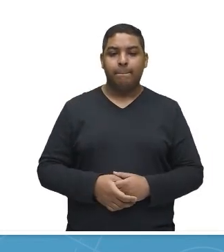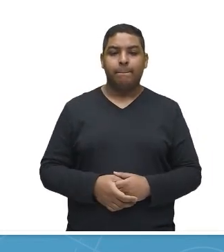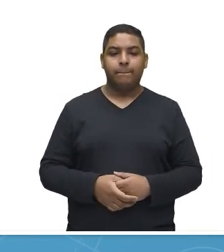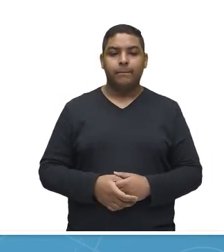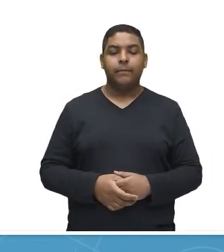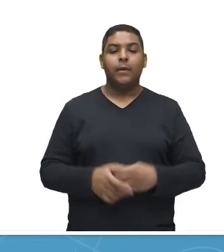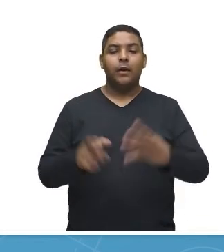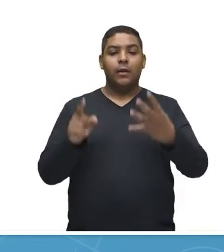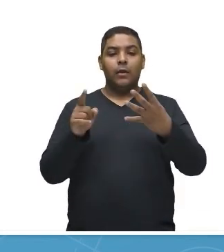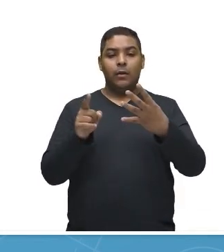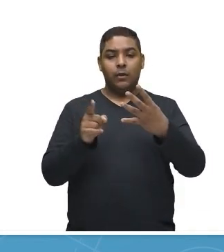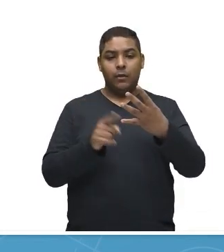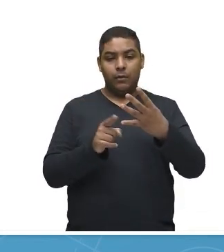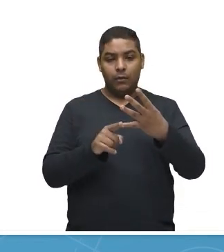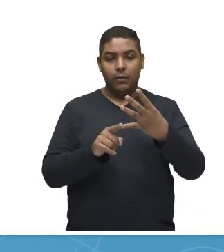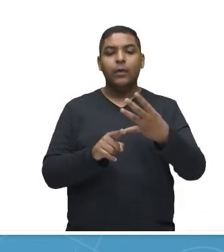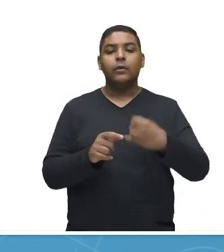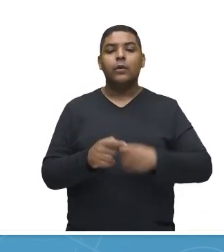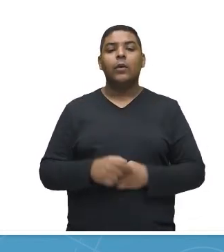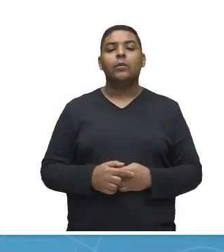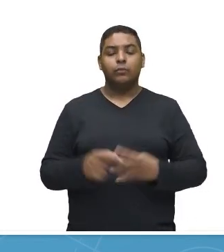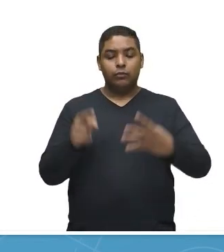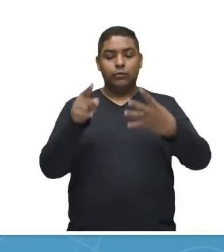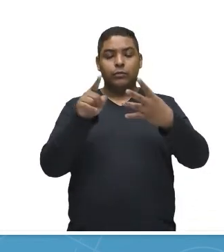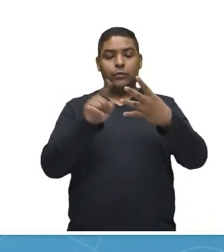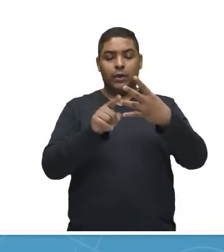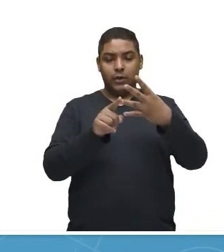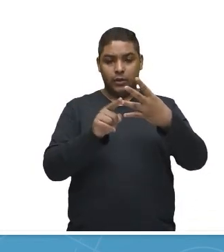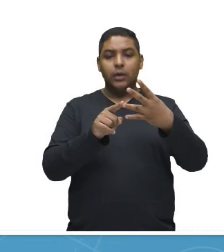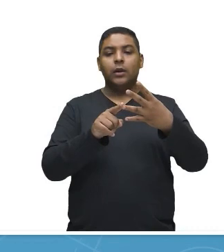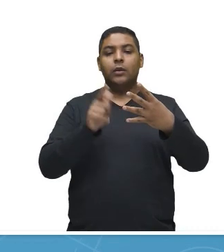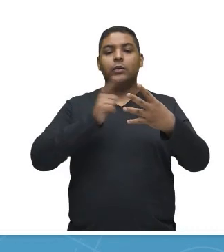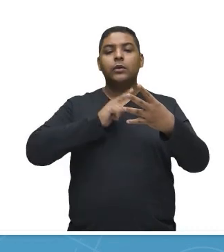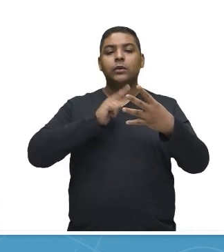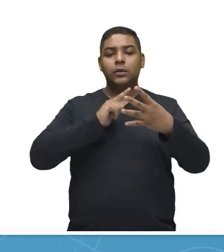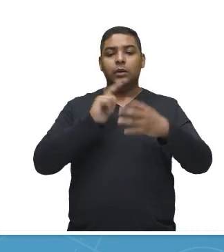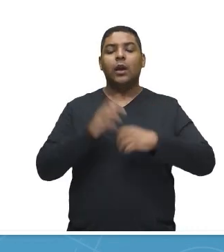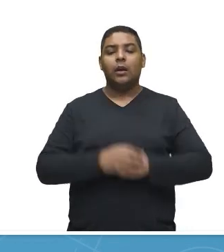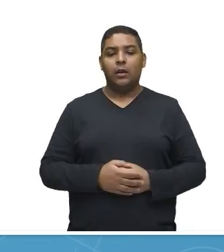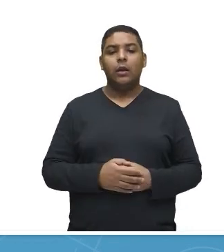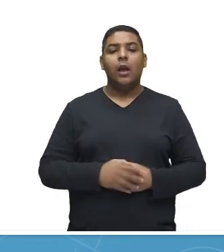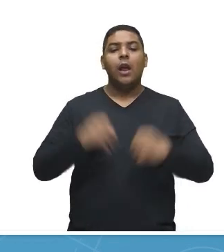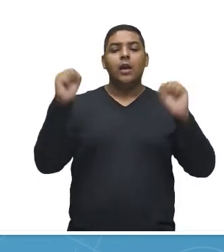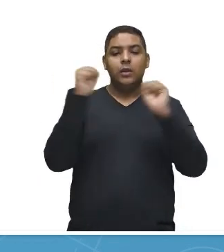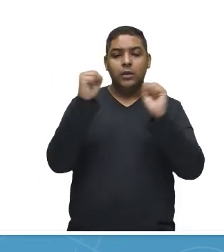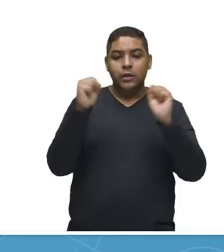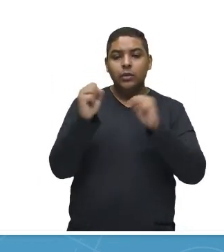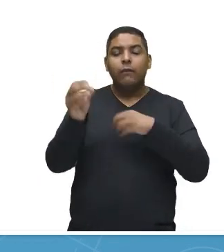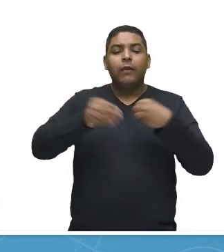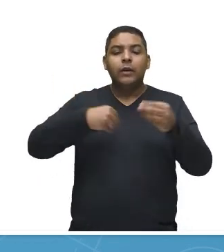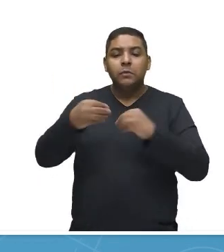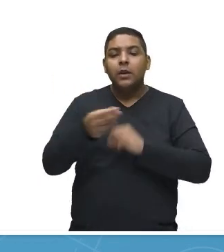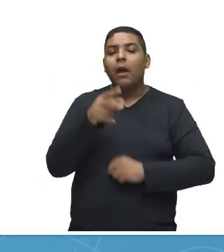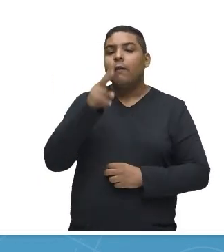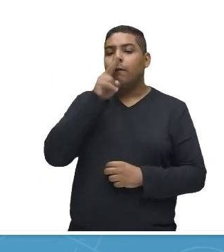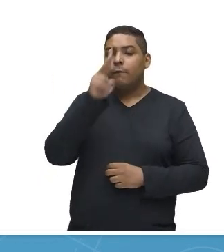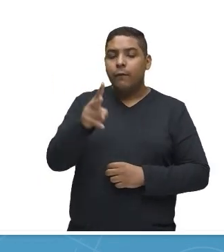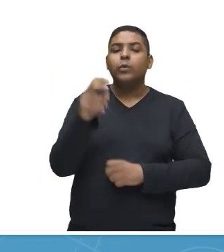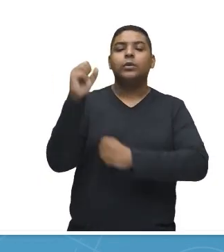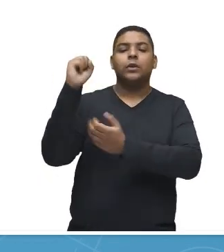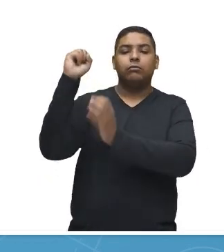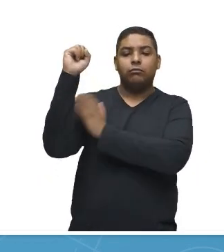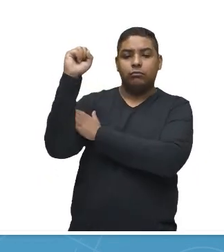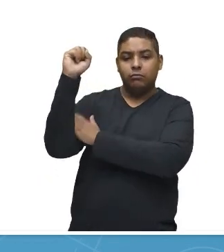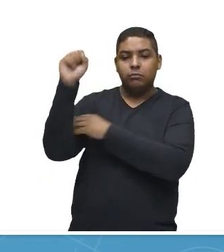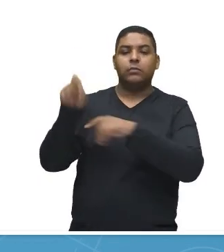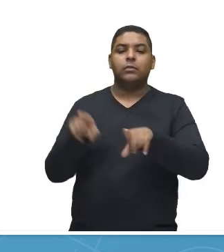no terceiro degrau da pirâmide estão os exercícios de força e flexibilidade. Ok,